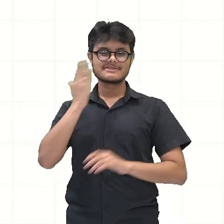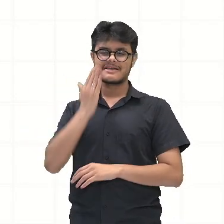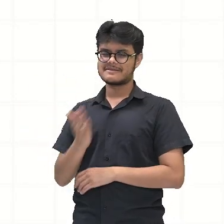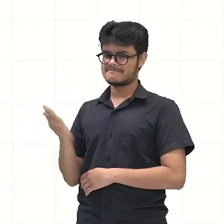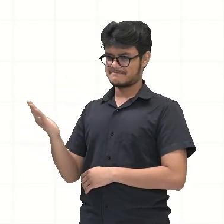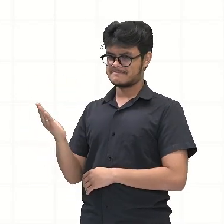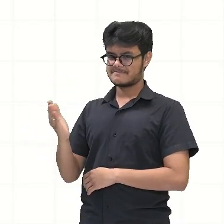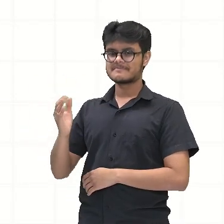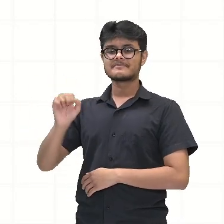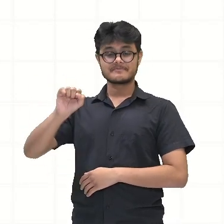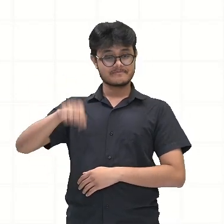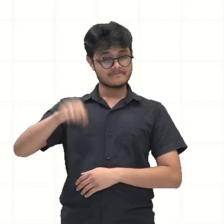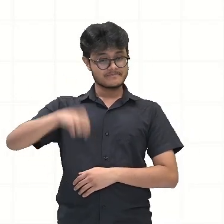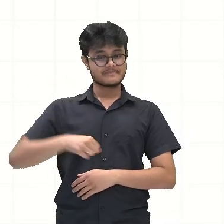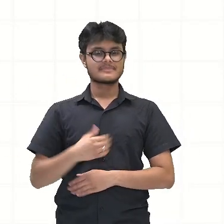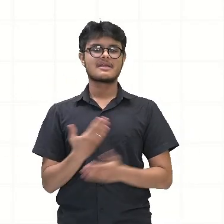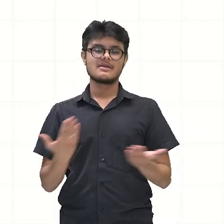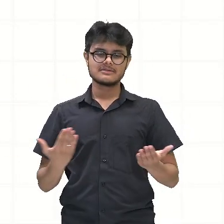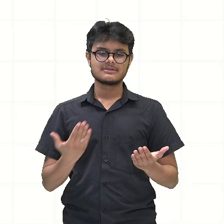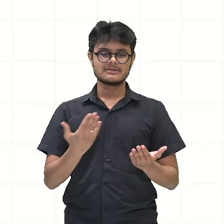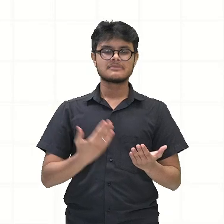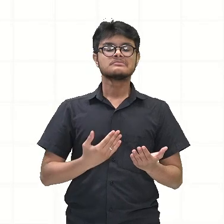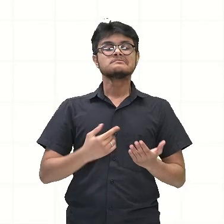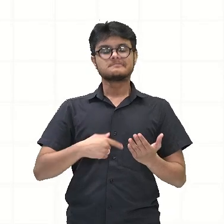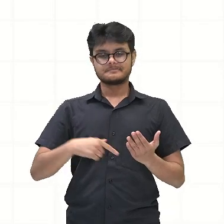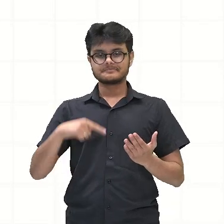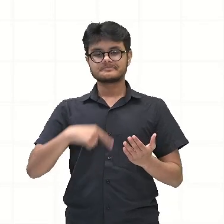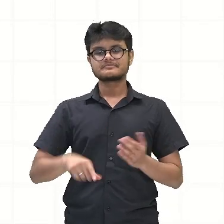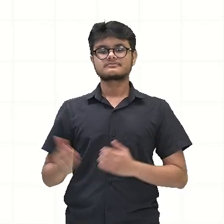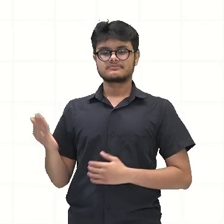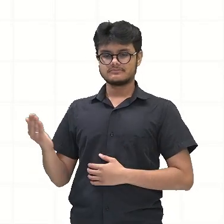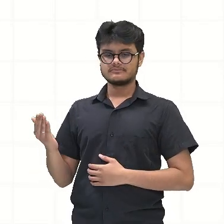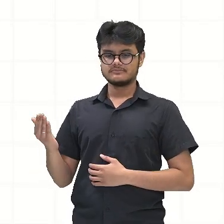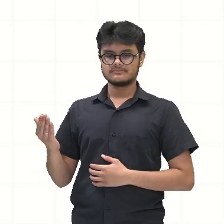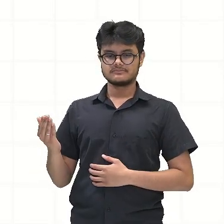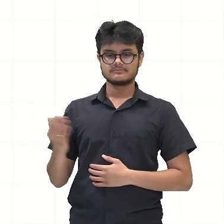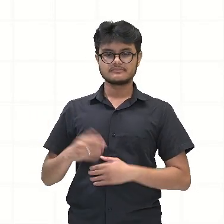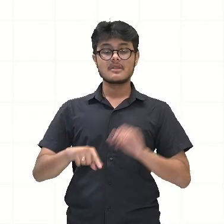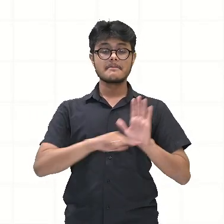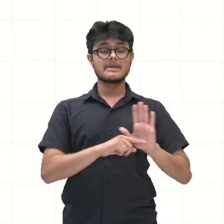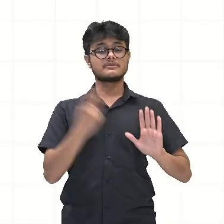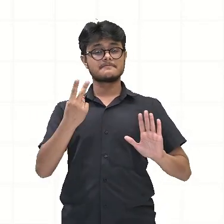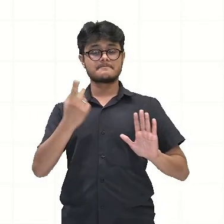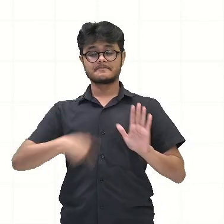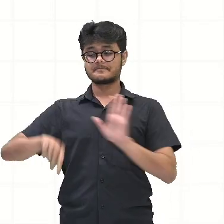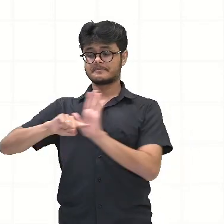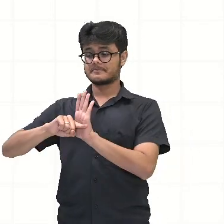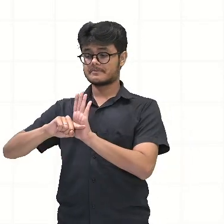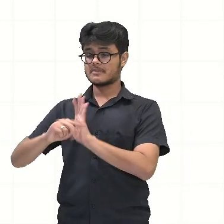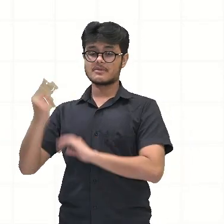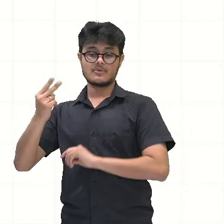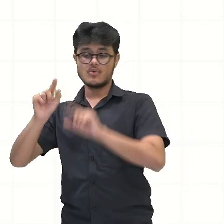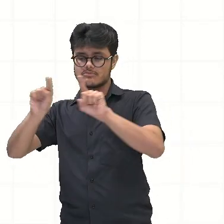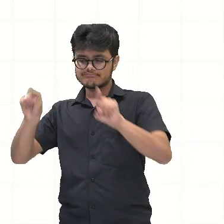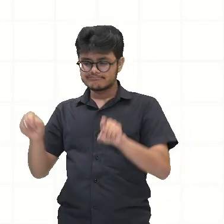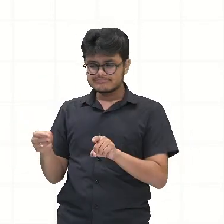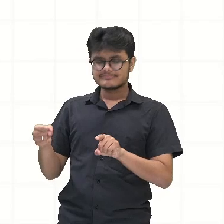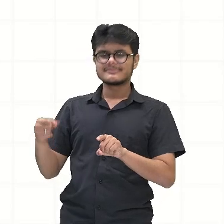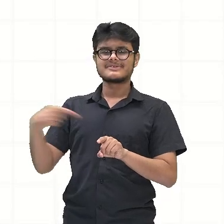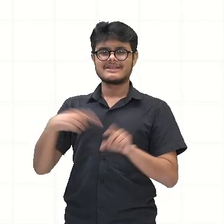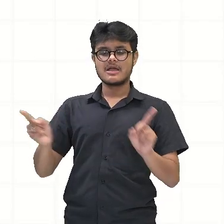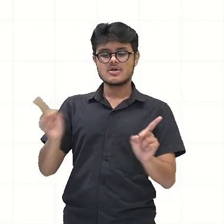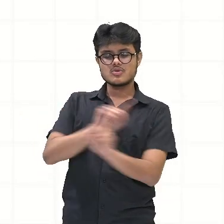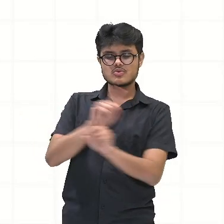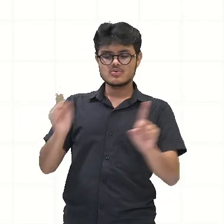isso. Menos 2 vezes menos 2, correto? Menos 2 vezes menos 2, aí eu tenho que lembrar do joguinho de